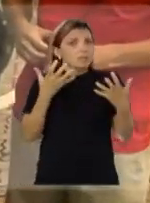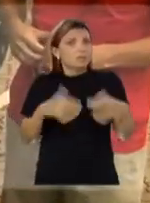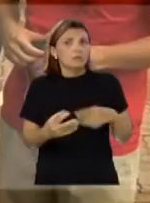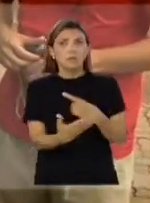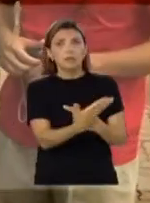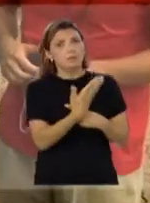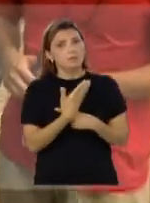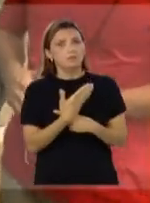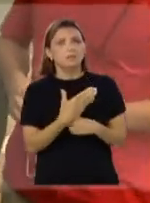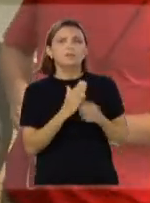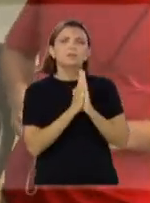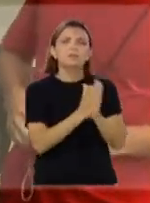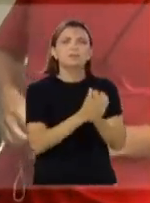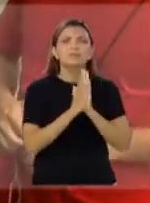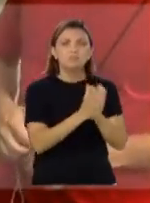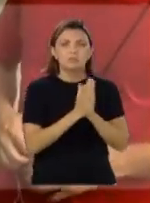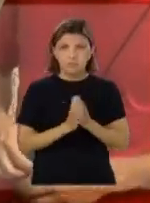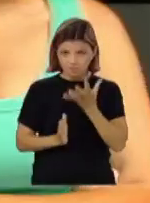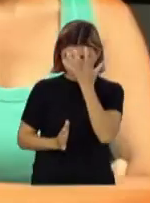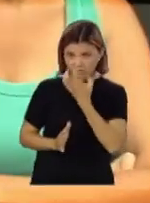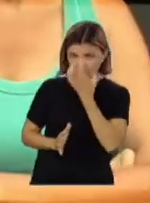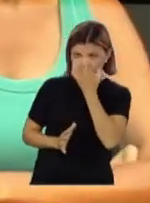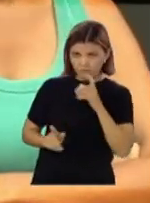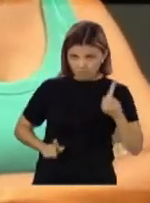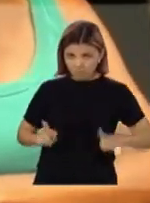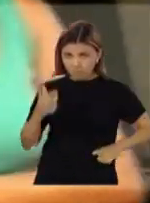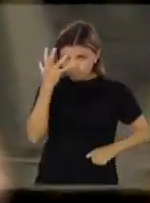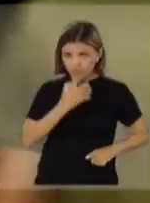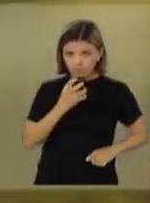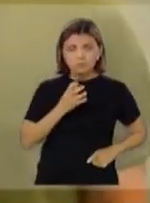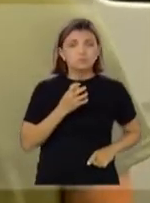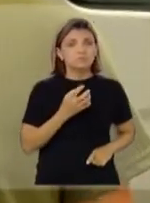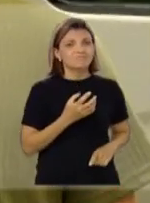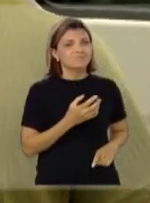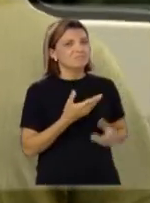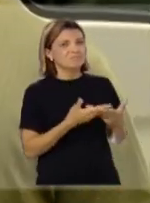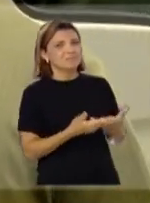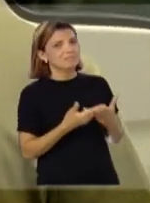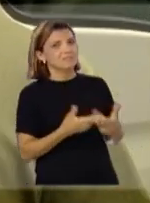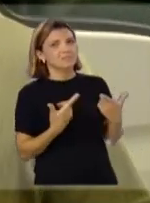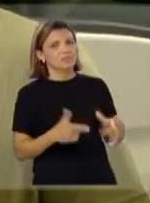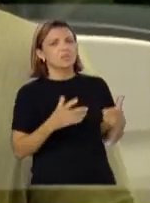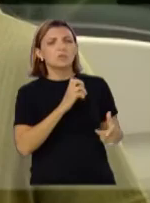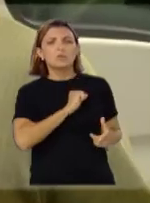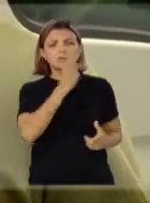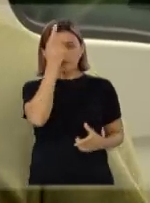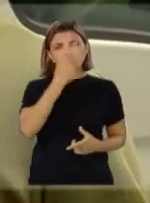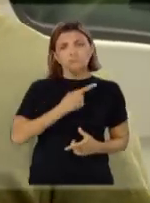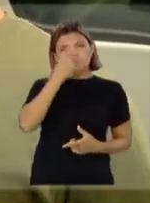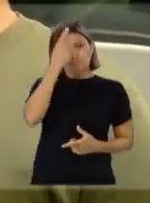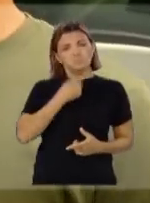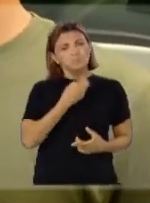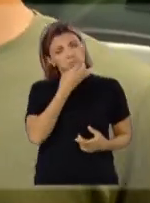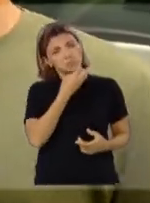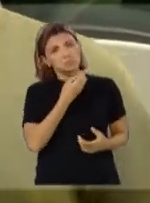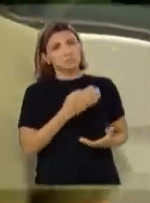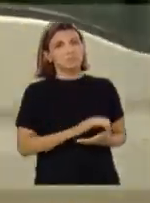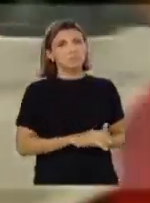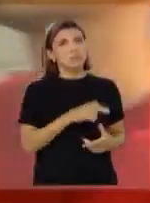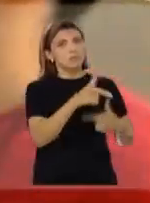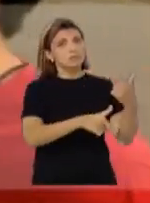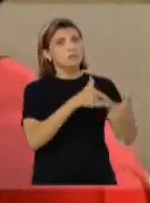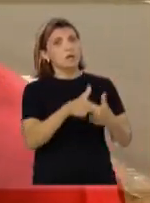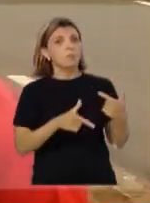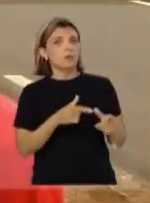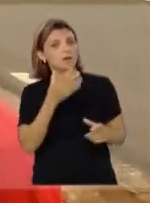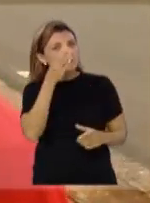ele não tava muito afim de levar a gente não eu que insisti muito ele é bravo não diria bravo eu sem paciência gosto de ficar na dele tá